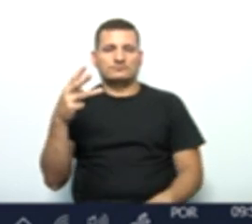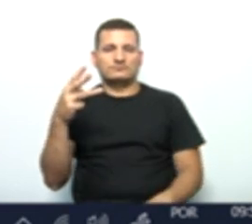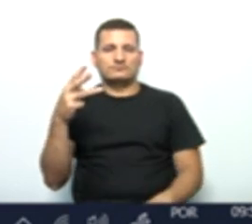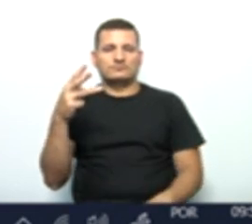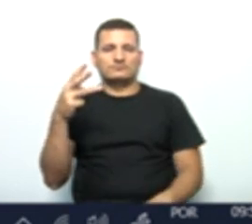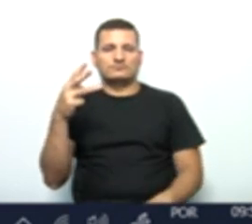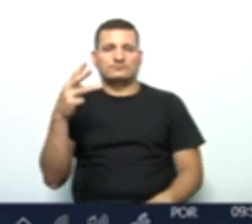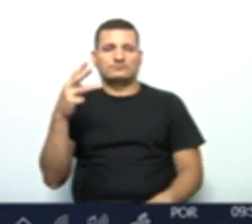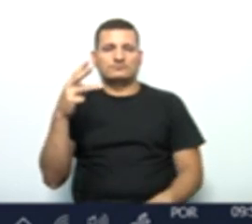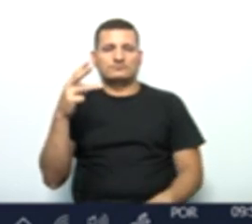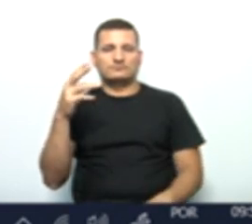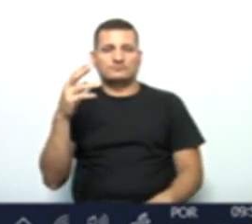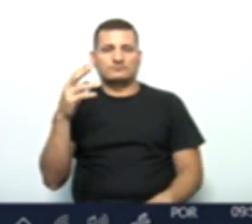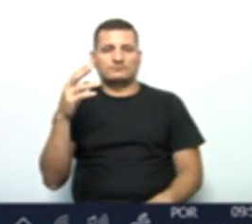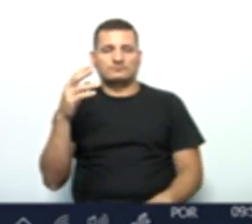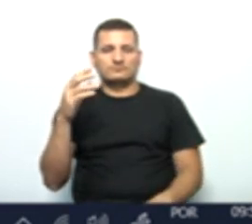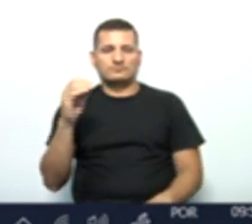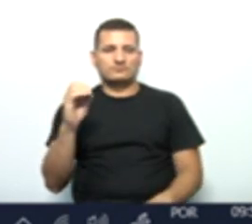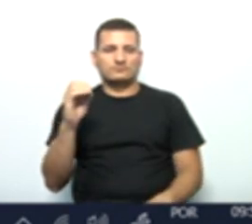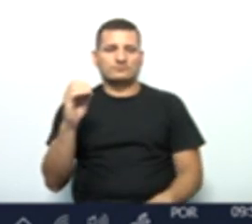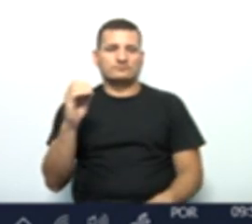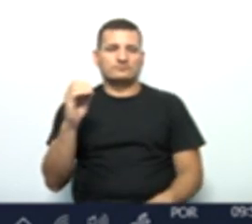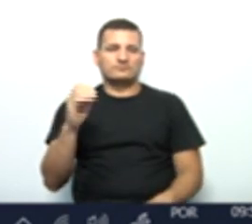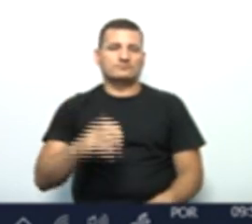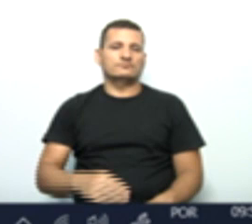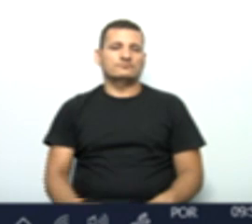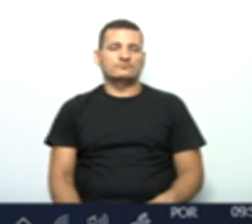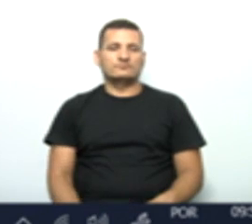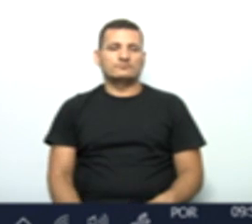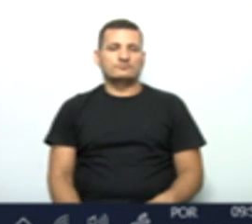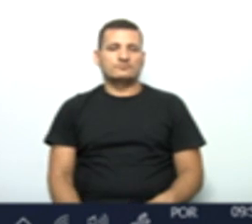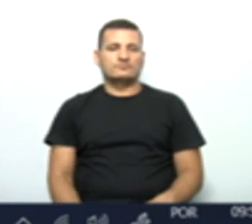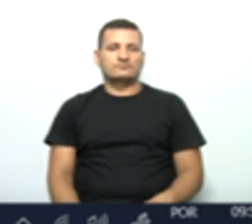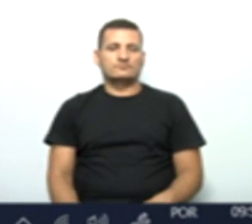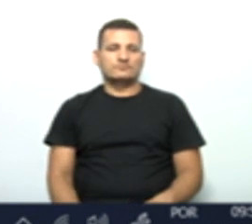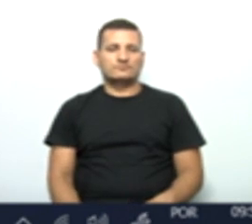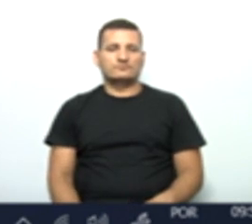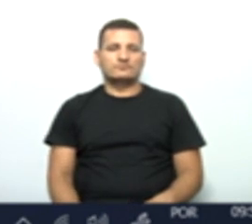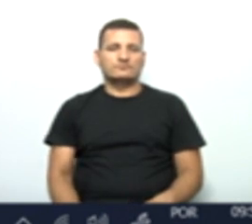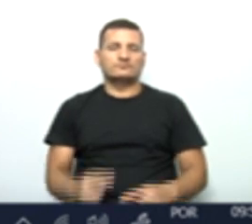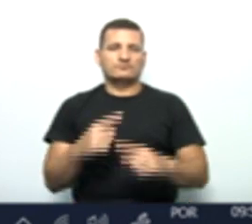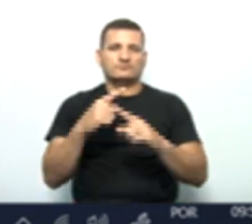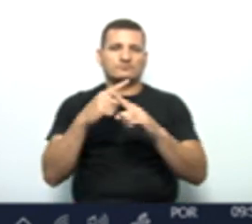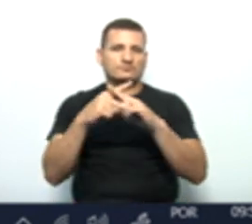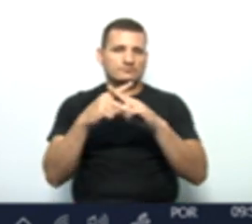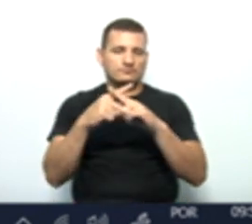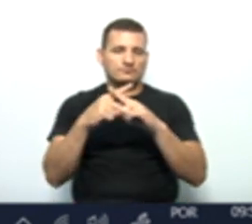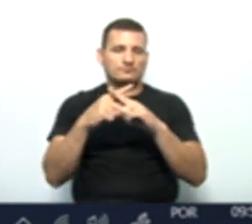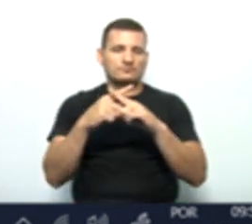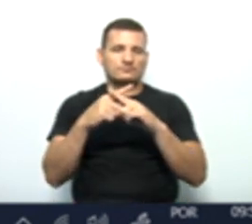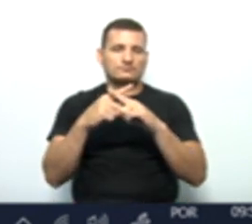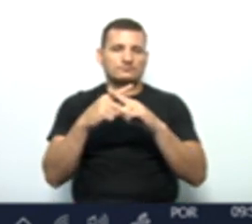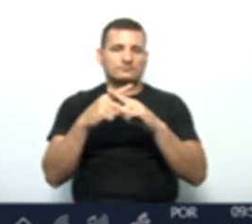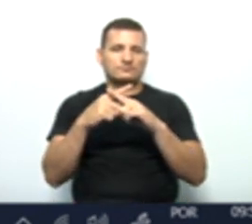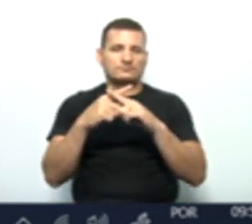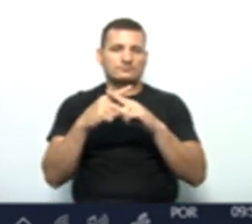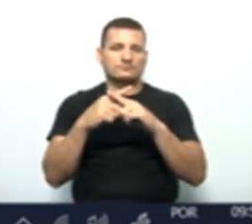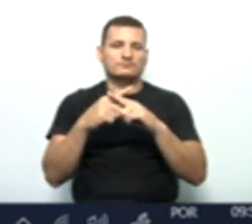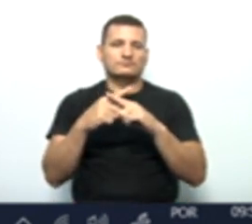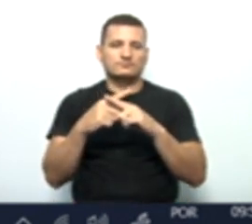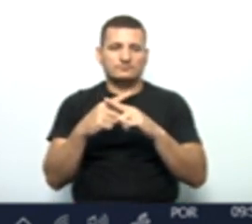somou. E aí vamos fazer os outros. Por exemplo, na multiplicação, vou vir